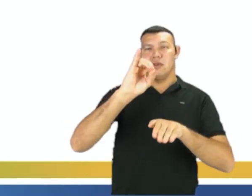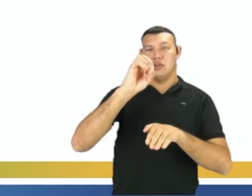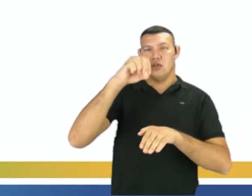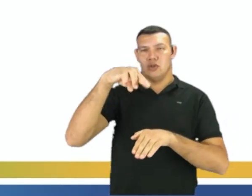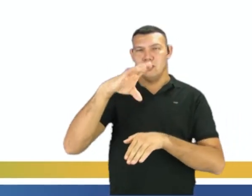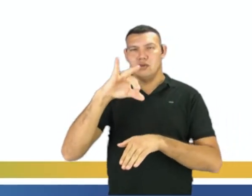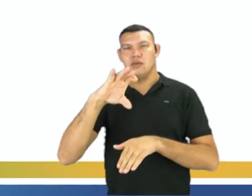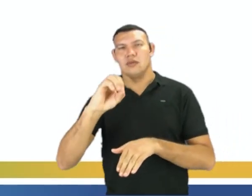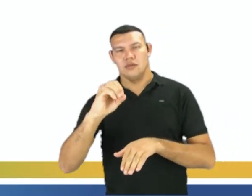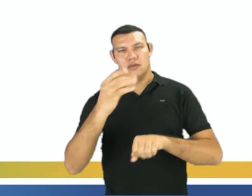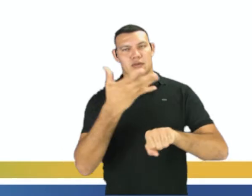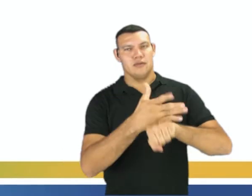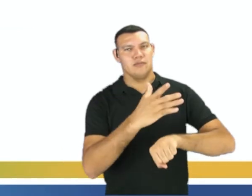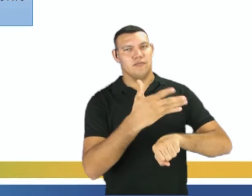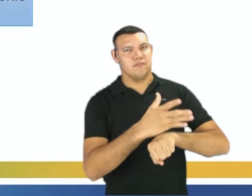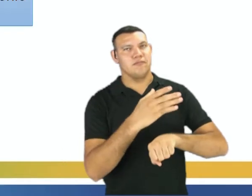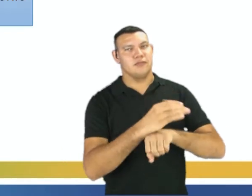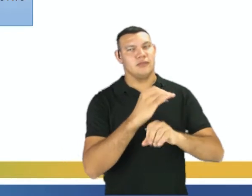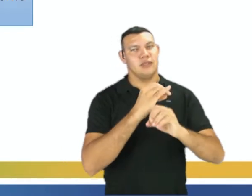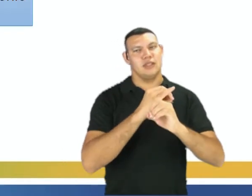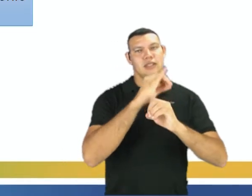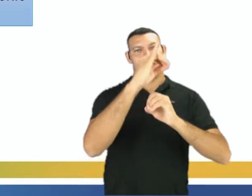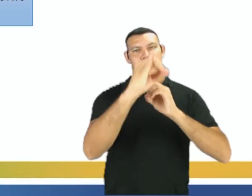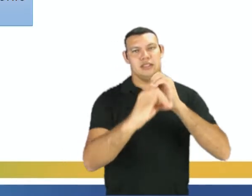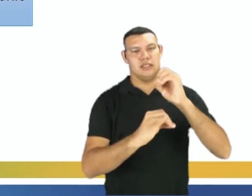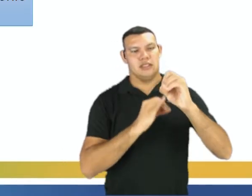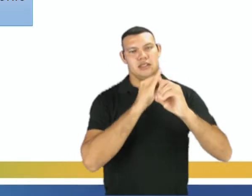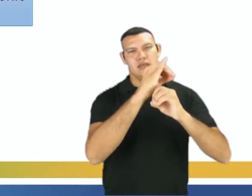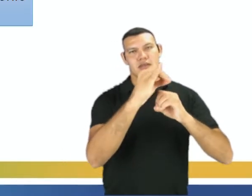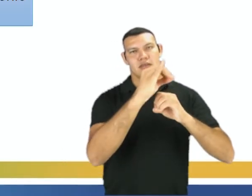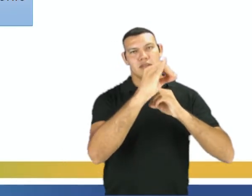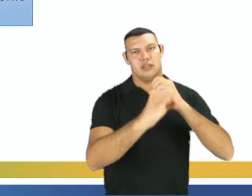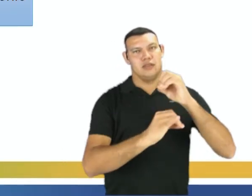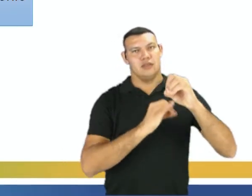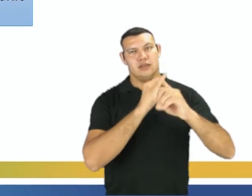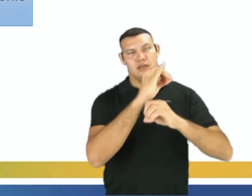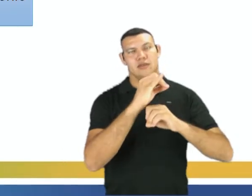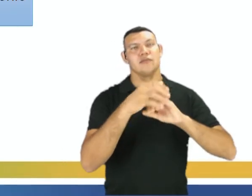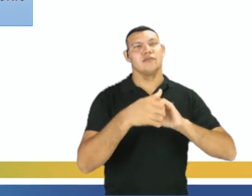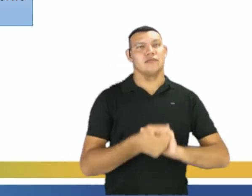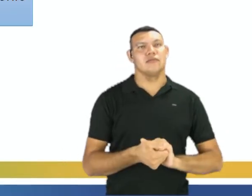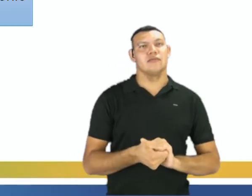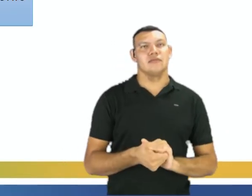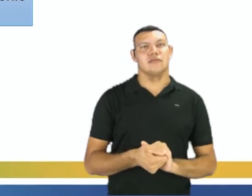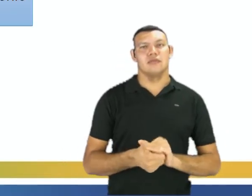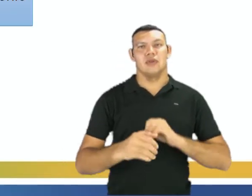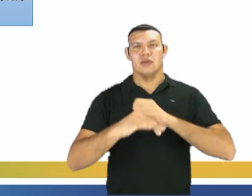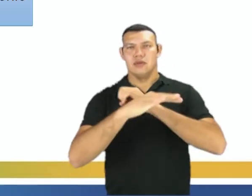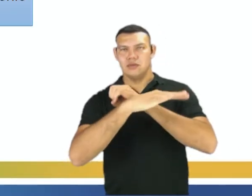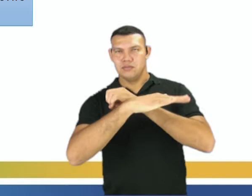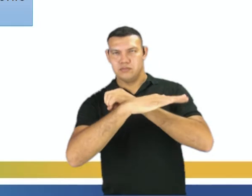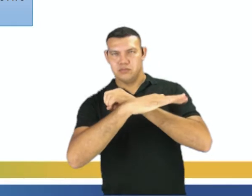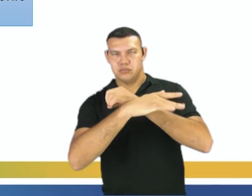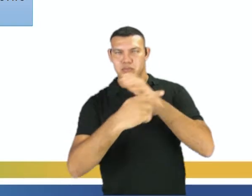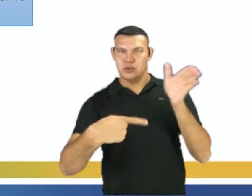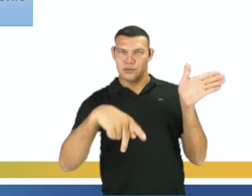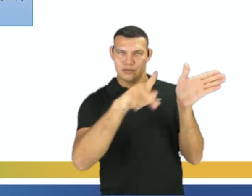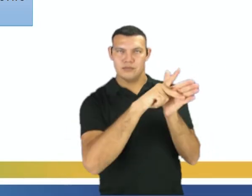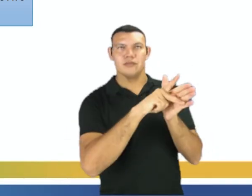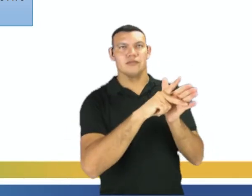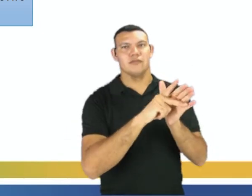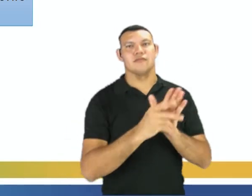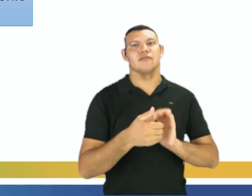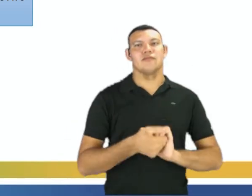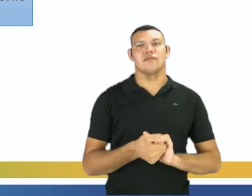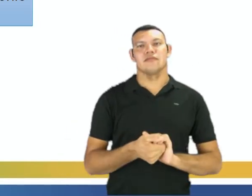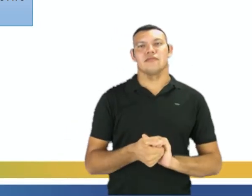envolve a participação de íons. E a gente vai estar vendo aqui os íons originados dos ácidos, que são aqueles que em